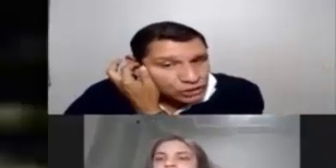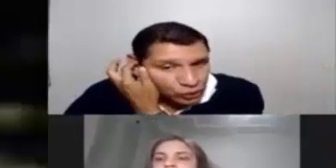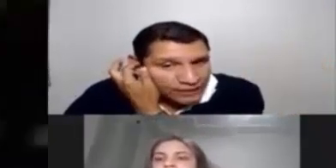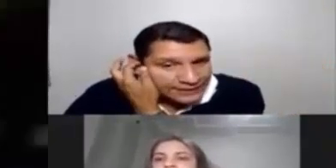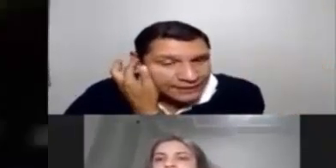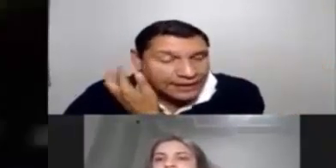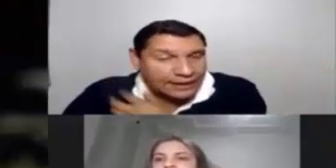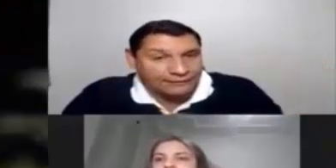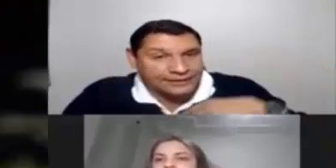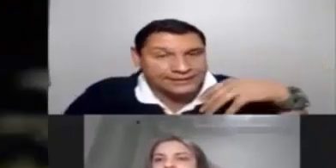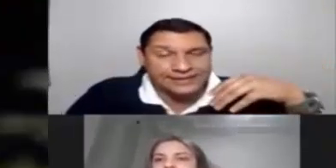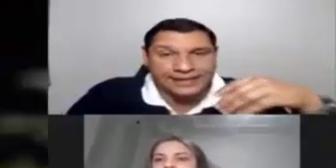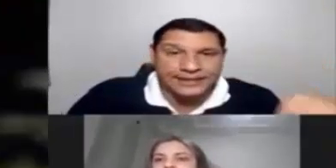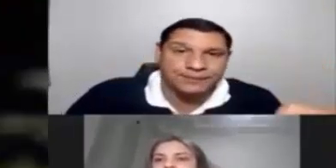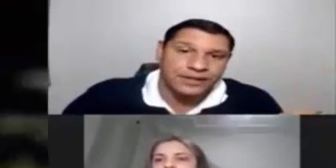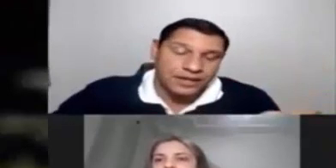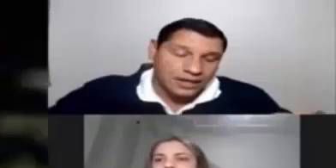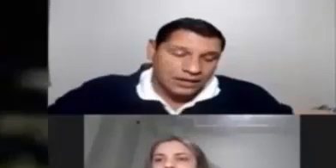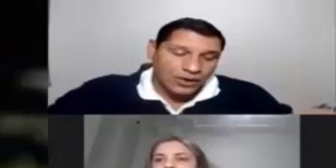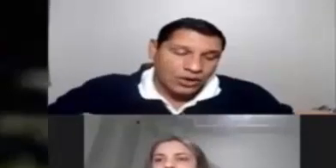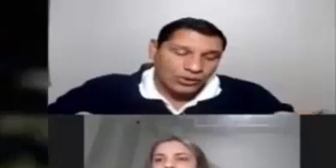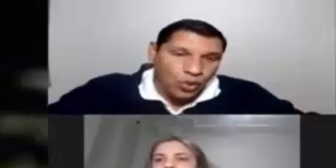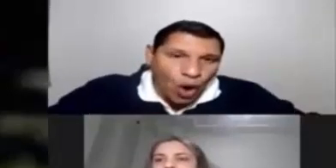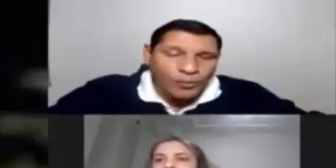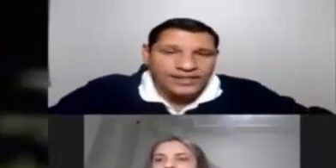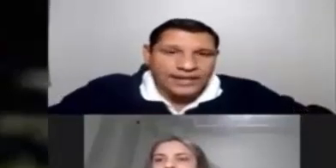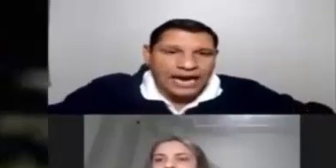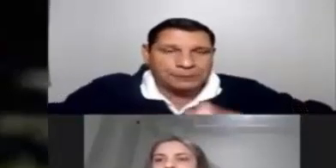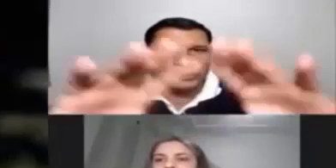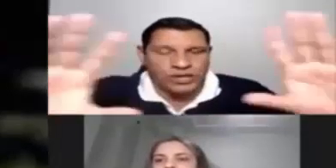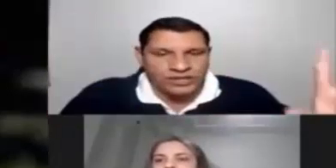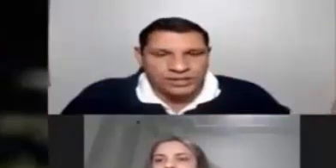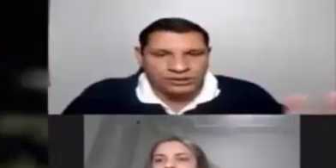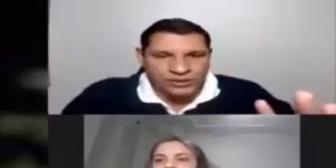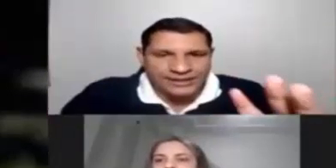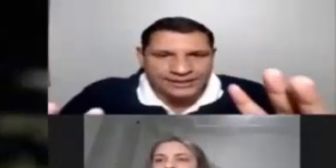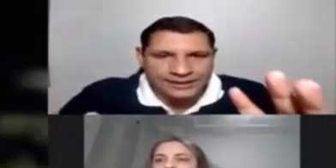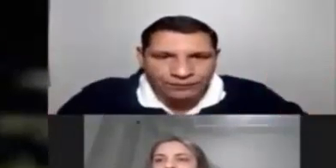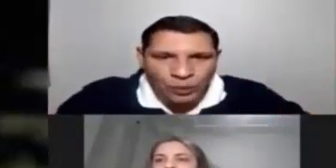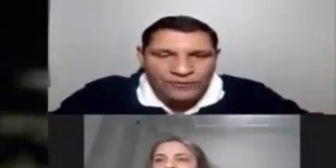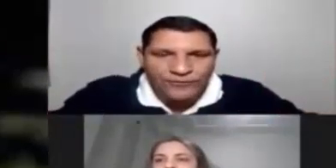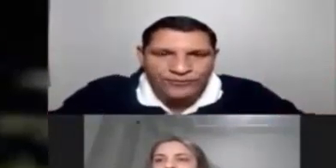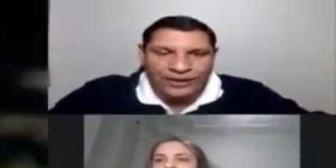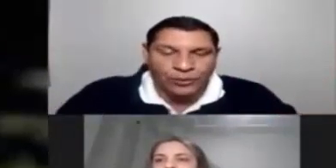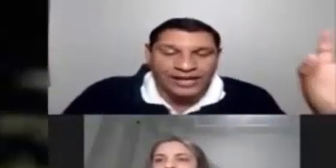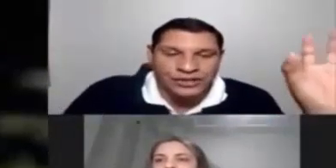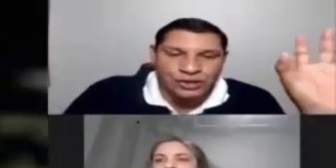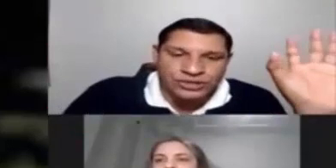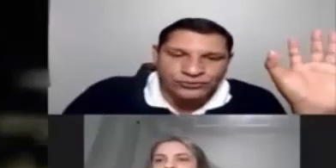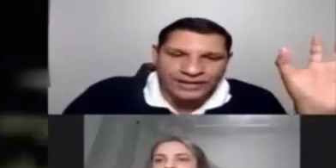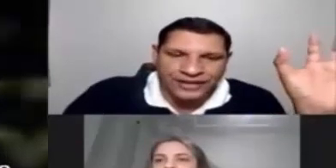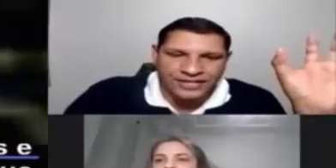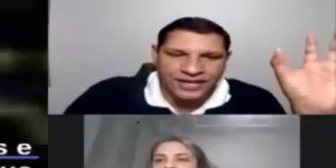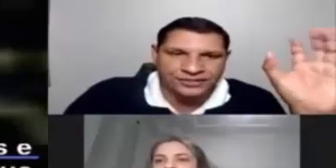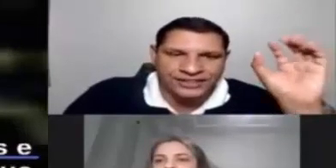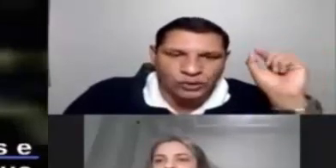da história vai dizer aqui como que as pessoas criam então isso aqui não é artigo